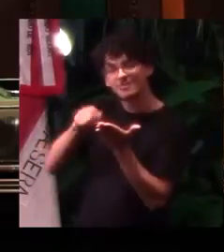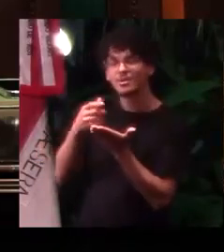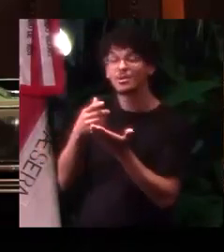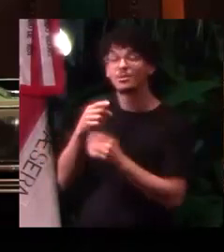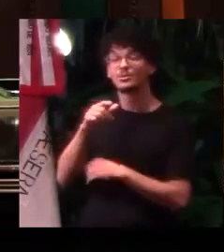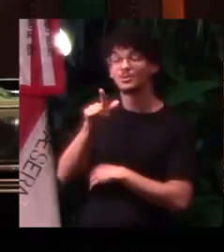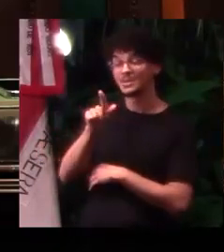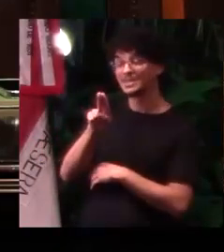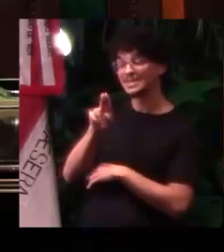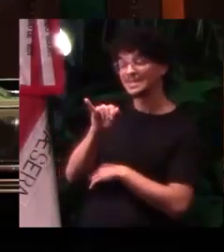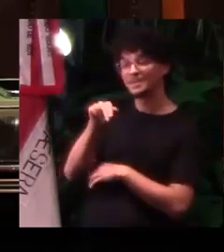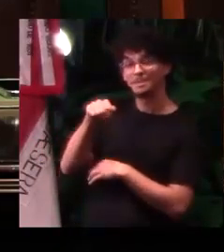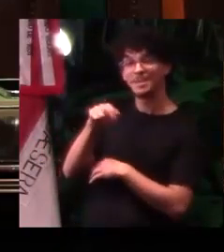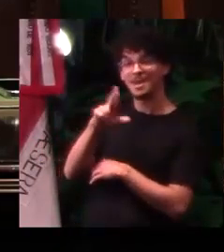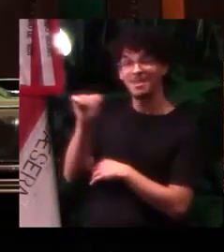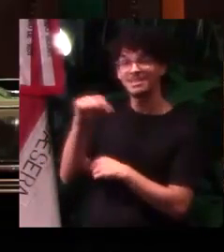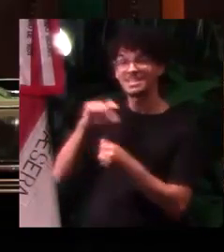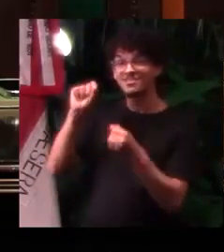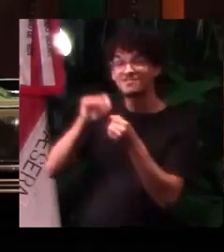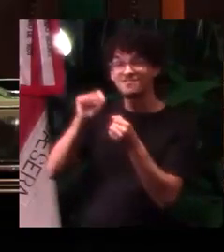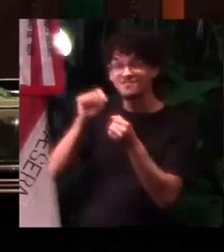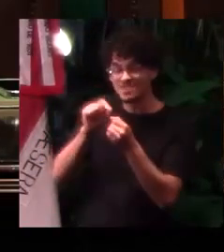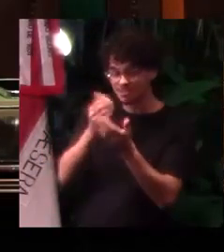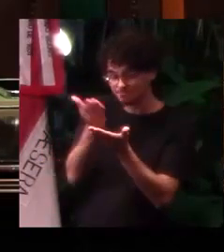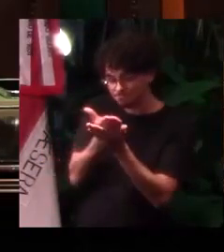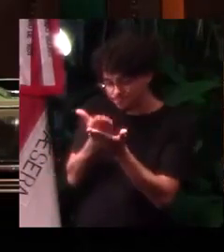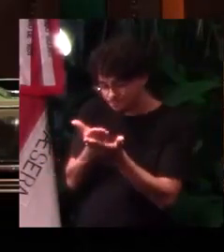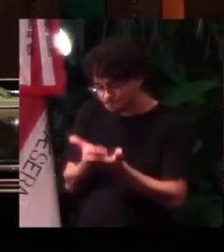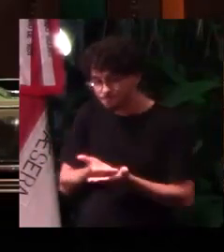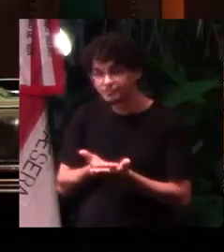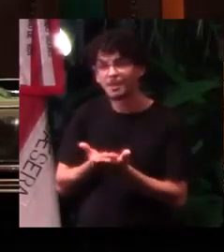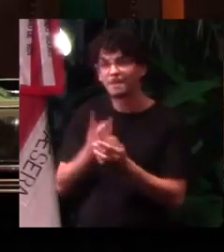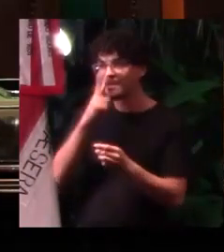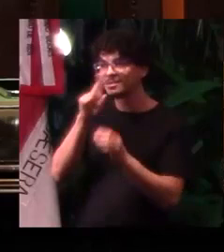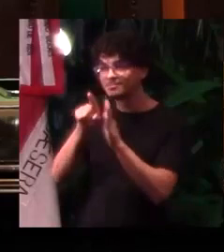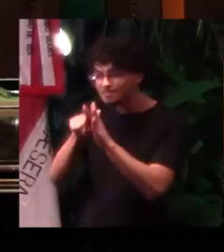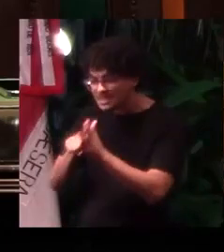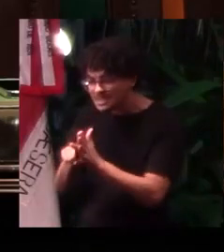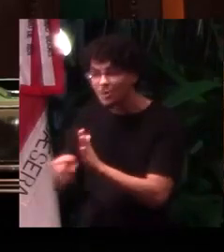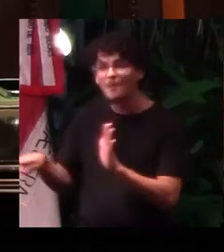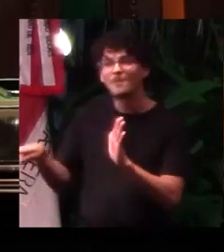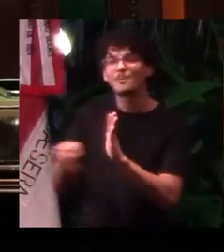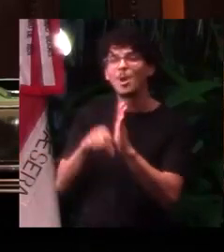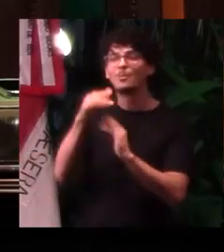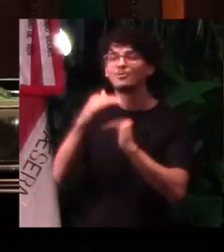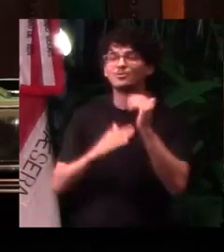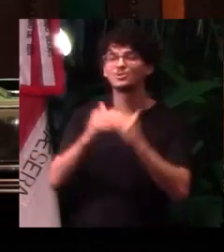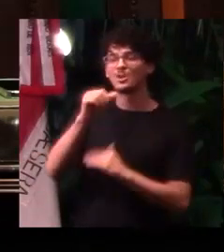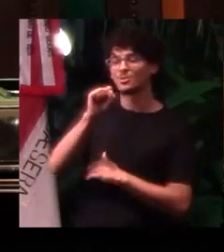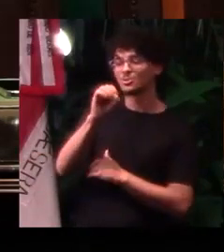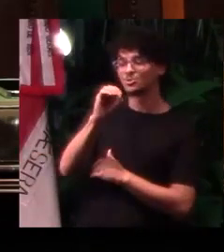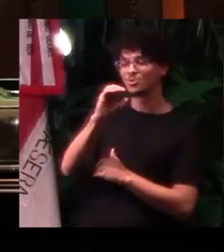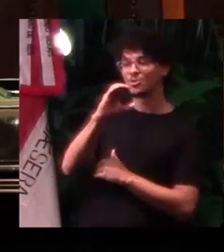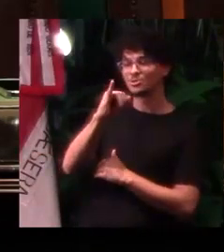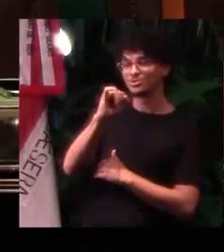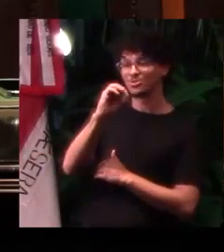que Guimarães Rosa fazia arquivos, fichamentos, né, como se fosse um sociólogo, muitas